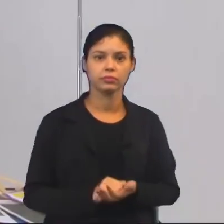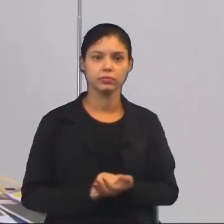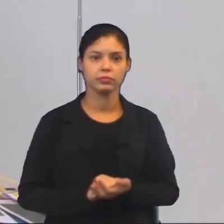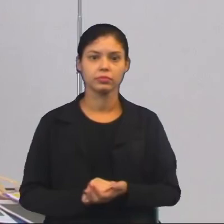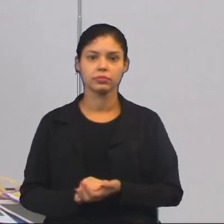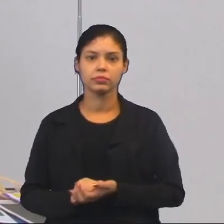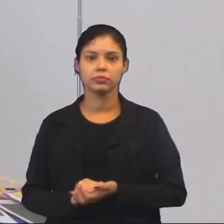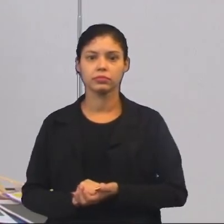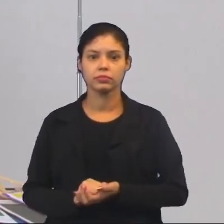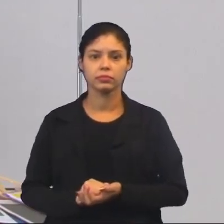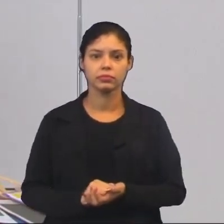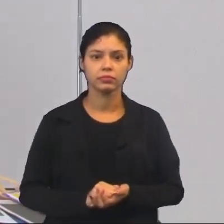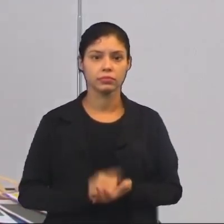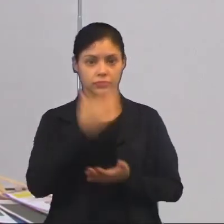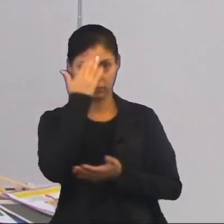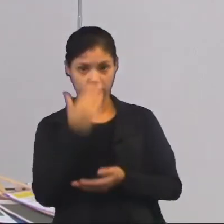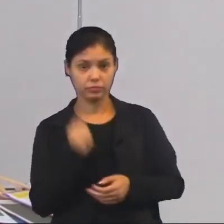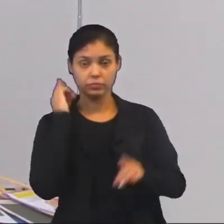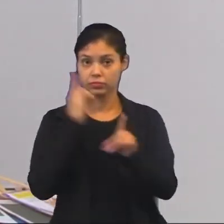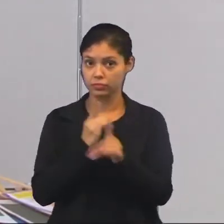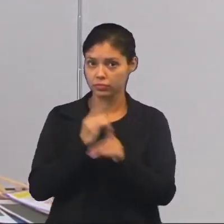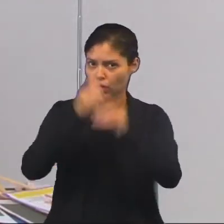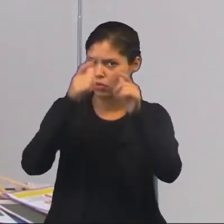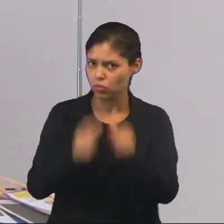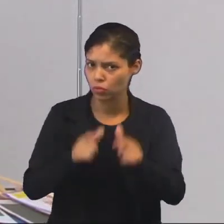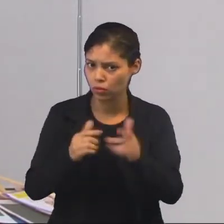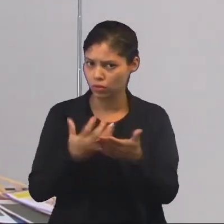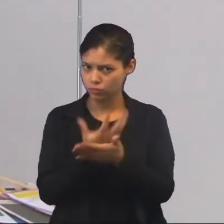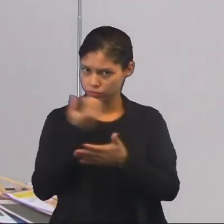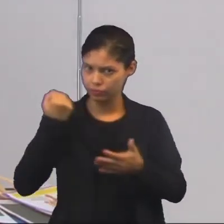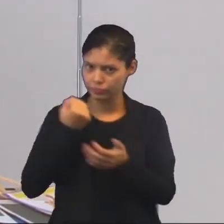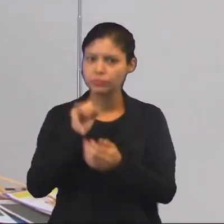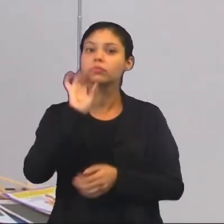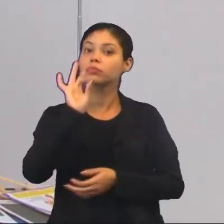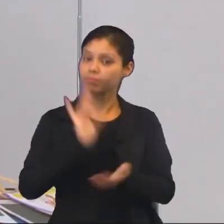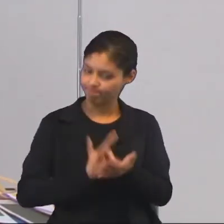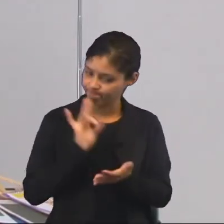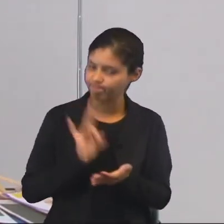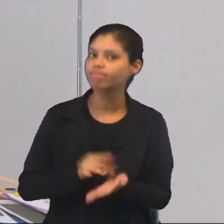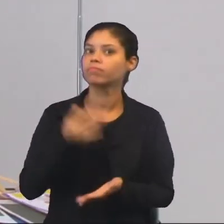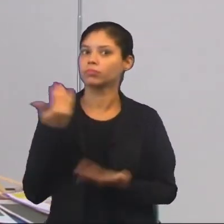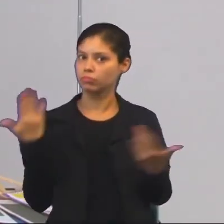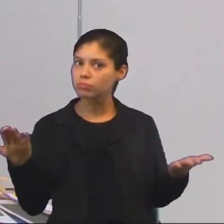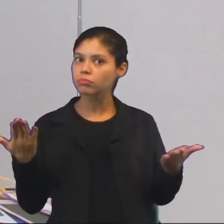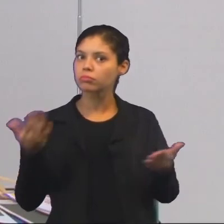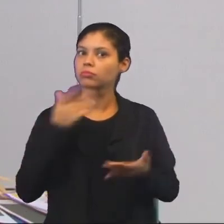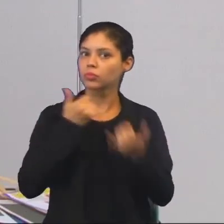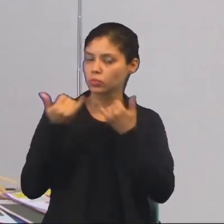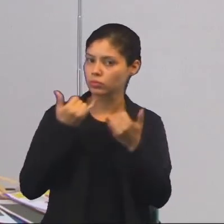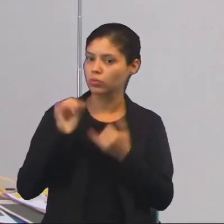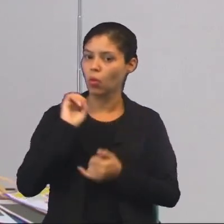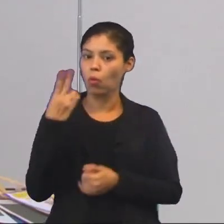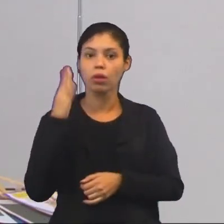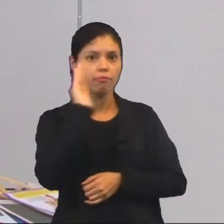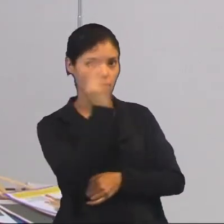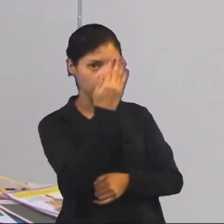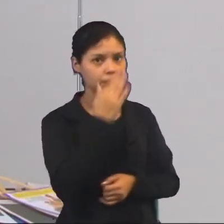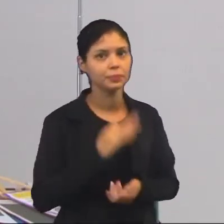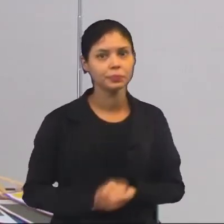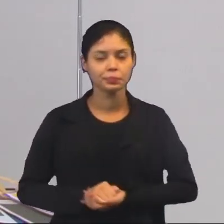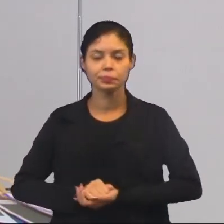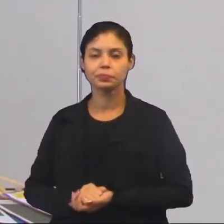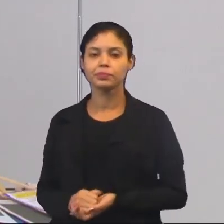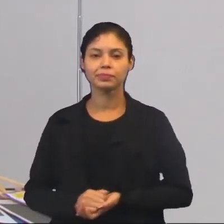para que possamos descobrir de onde ela foi retirada, se realmente é uma notícia verdadeira ou se é uma fake